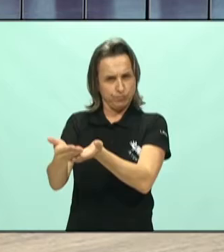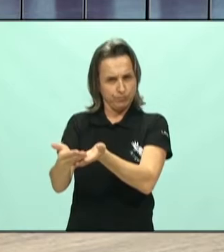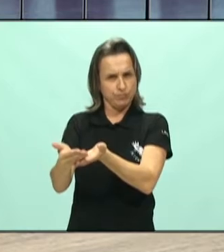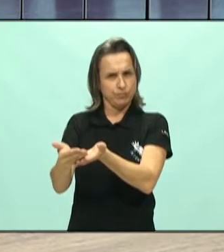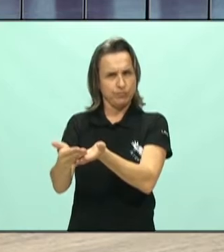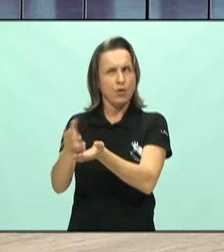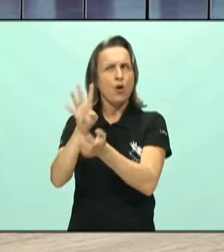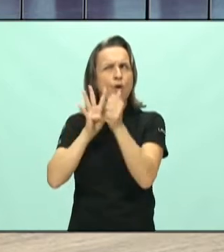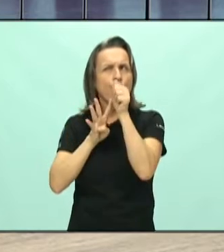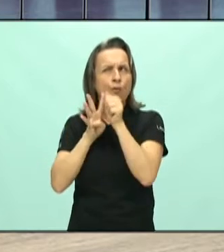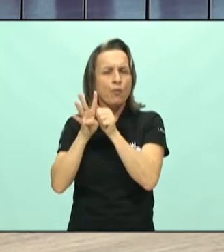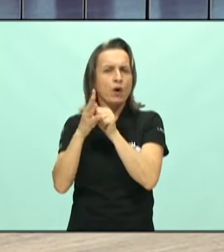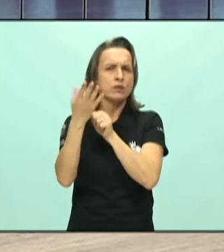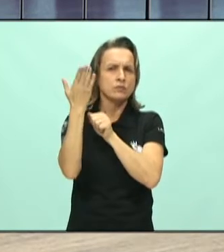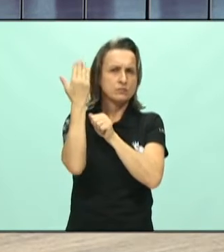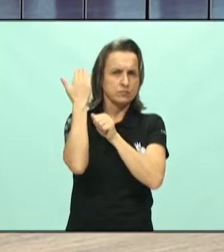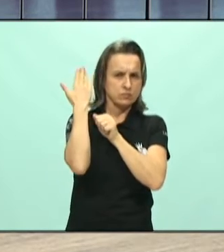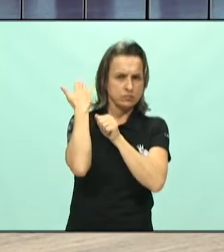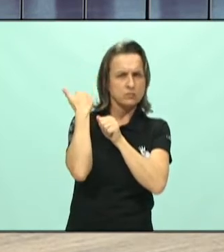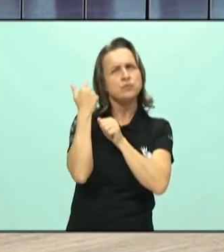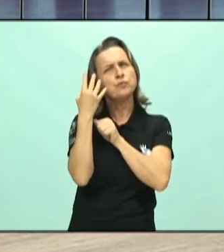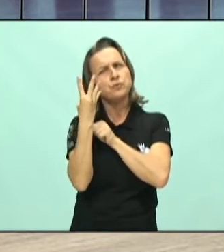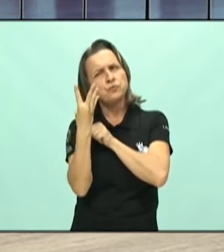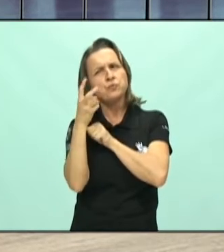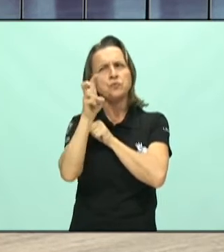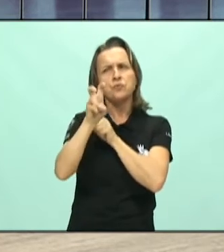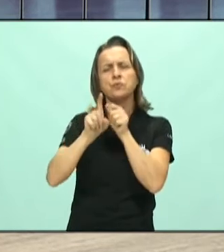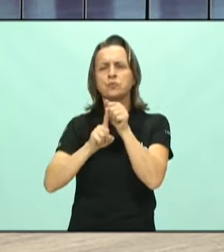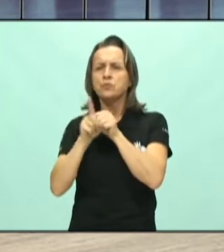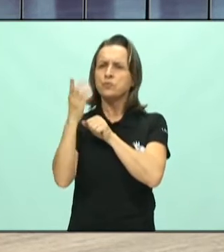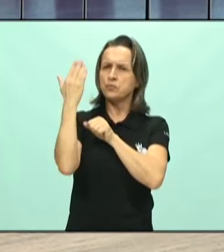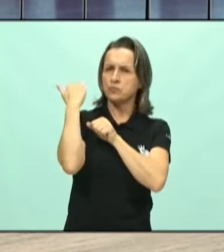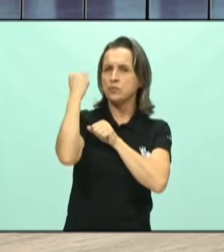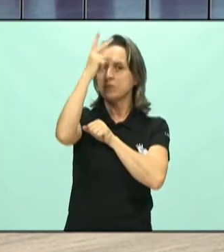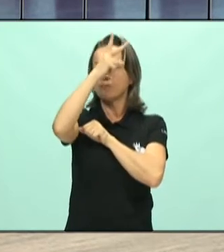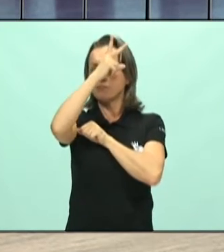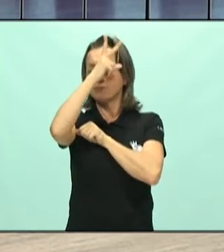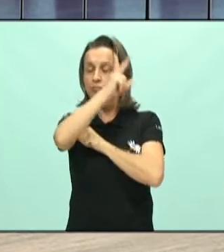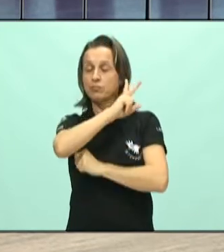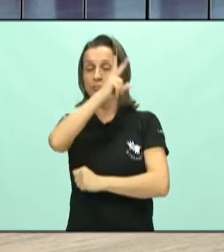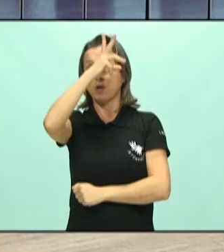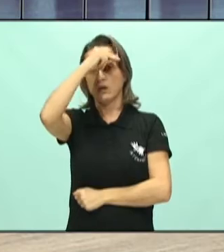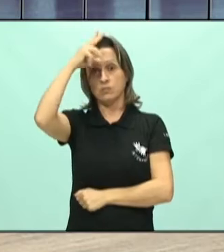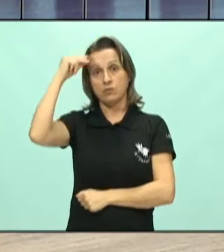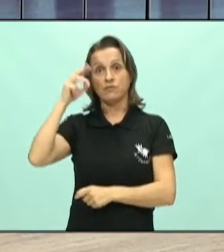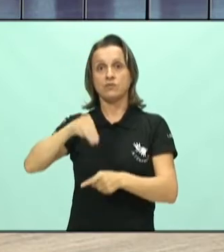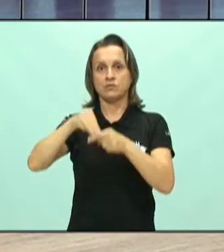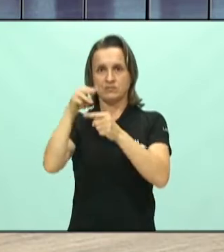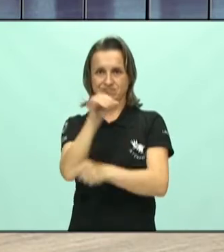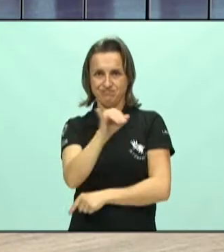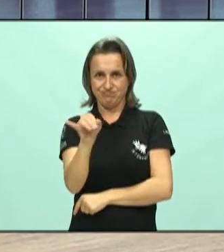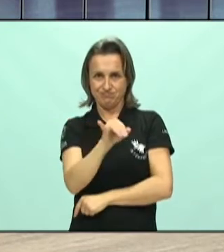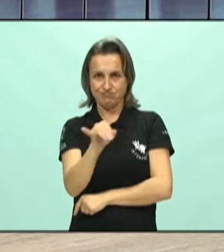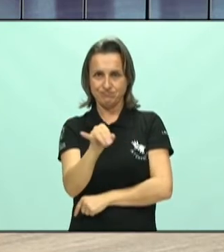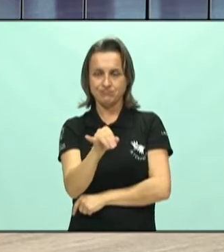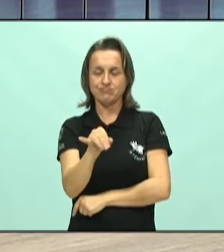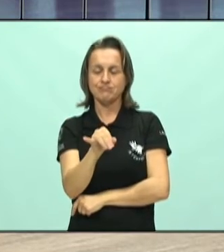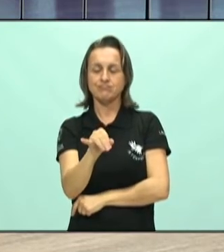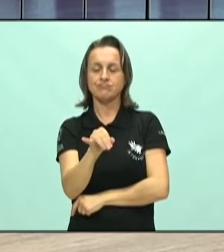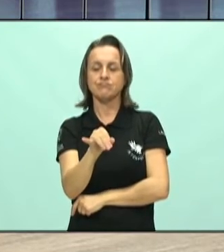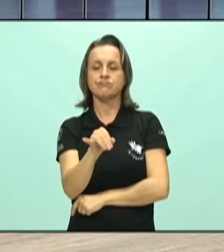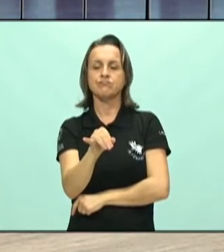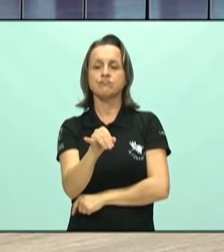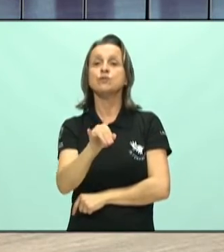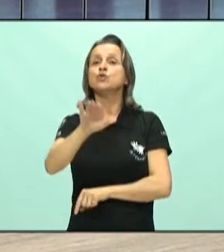ano, há 4 meses atrás, mais ou menos 4 ou 5 meses atrás, pela Prefeitura Municipal de Itajaí, que ela foi ao encontro de